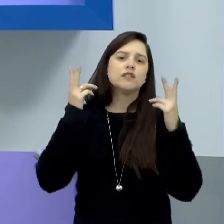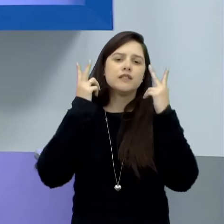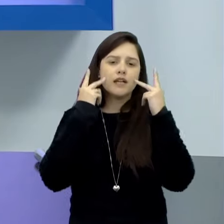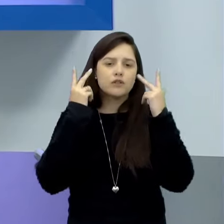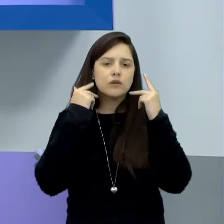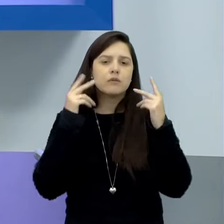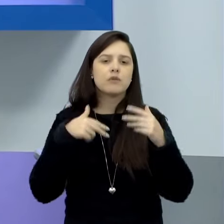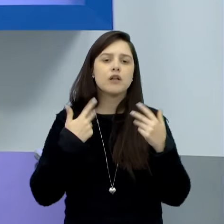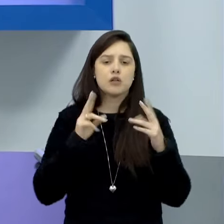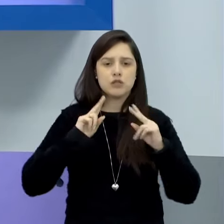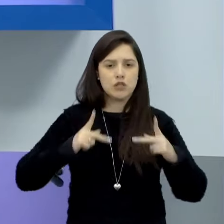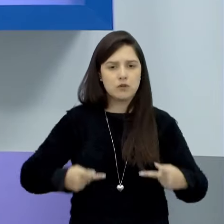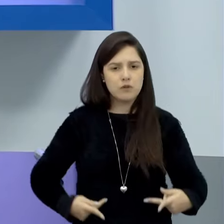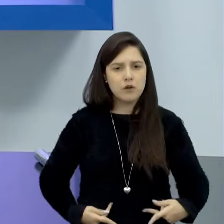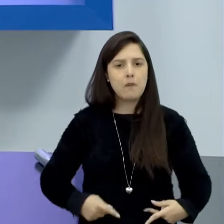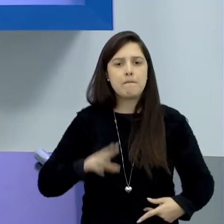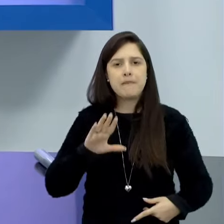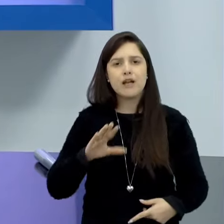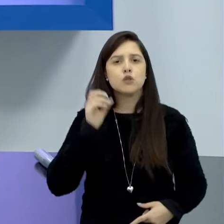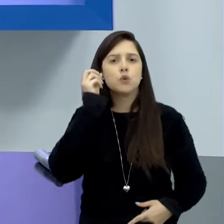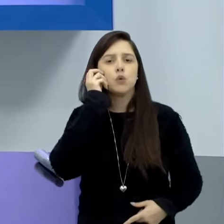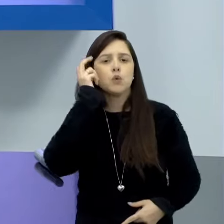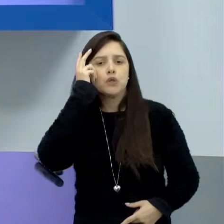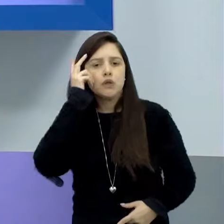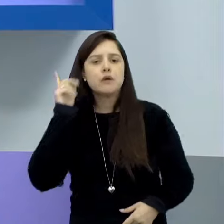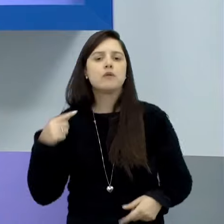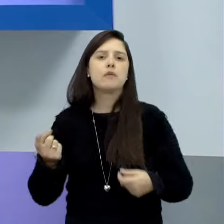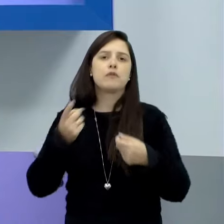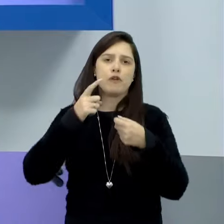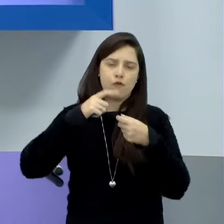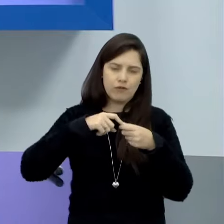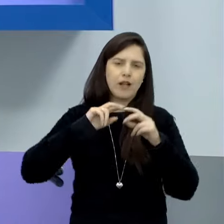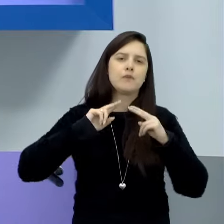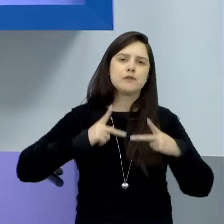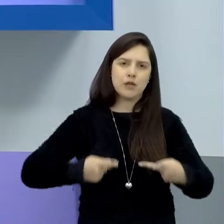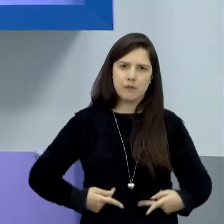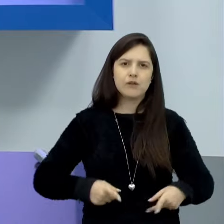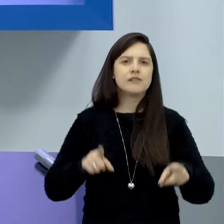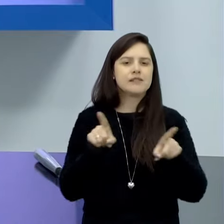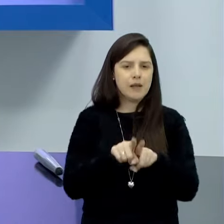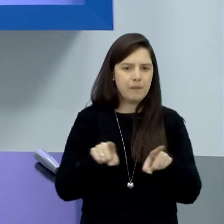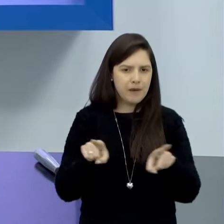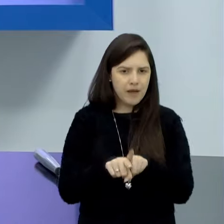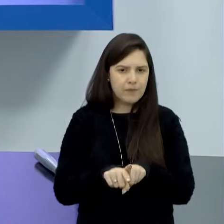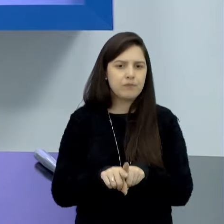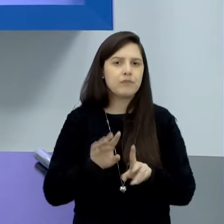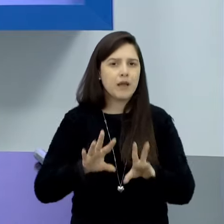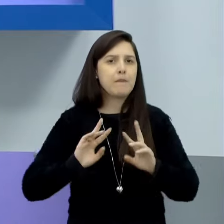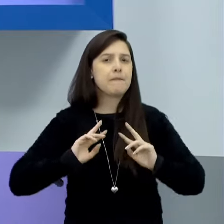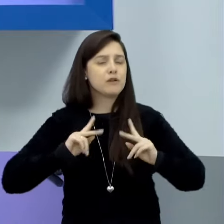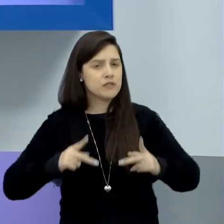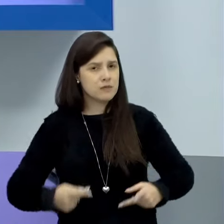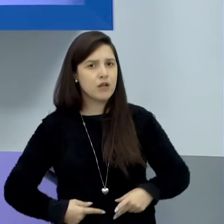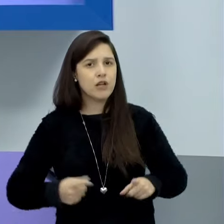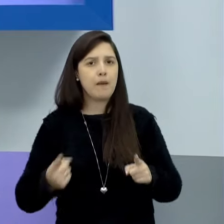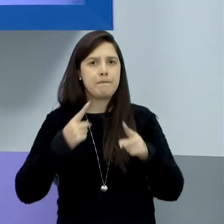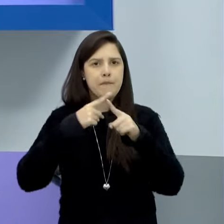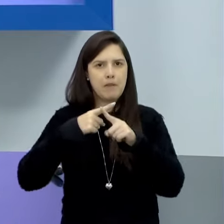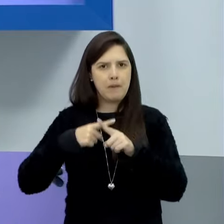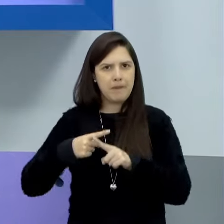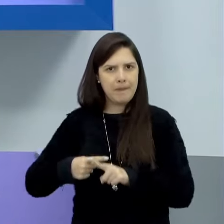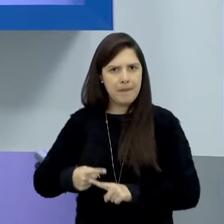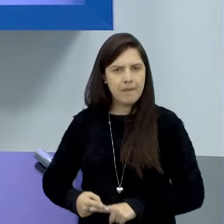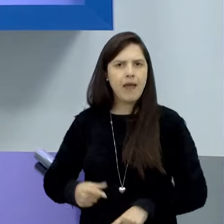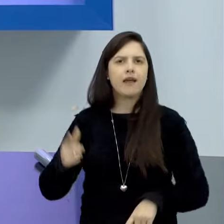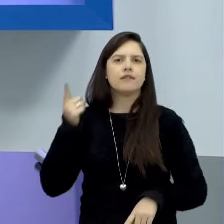seres humanos. Paisagem cultural foi tocada pelos seres humanos, né? E os seres humanos a modificaram. Então, agora a gente